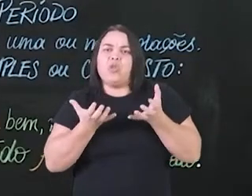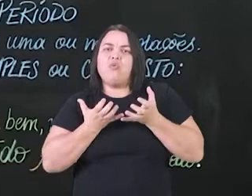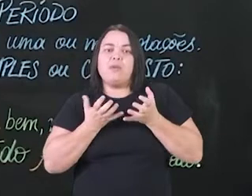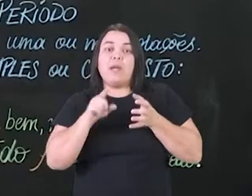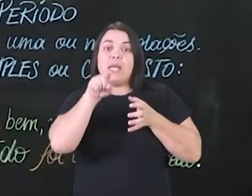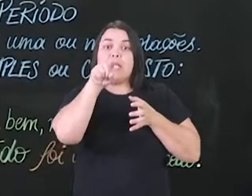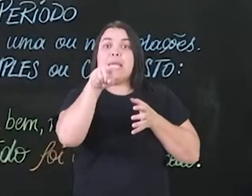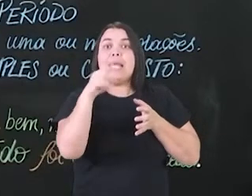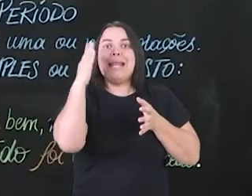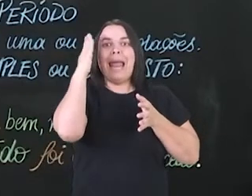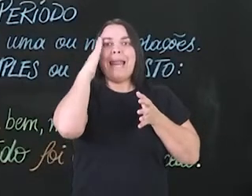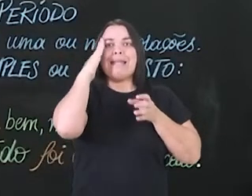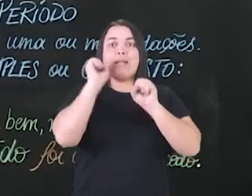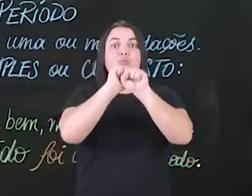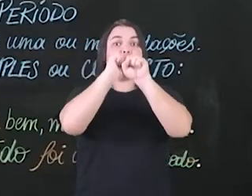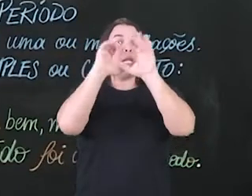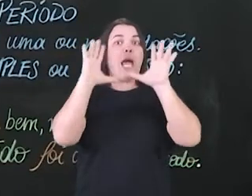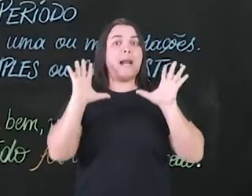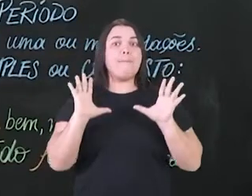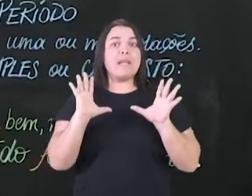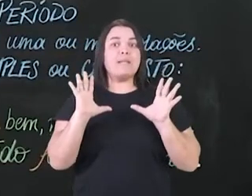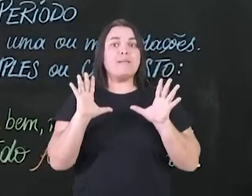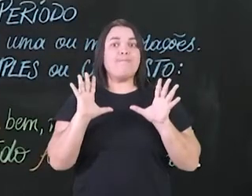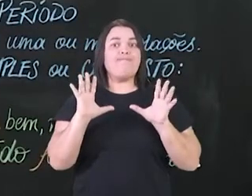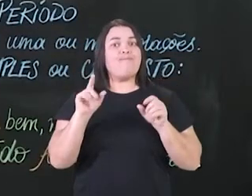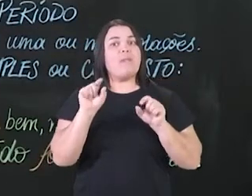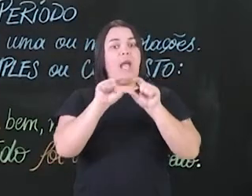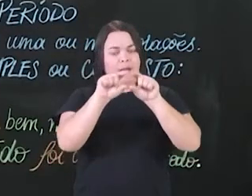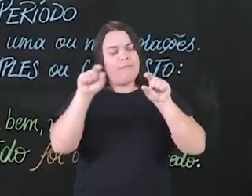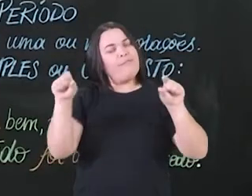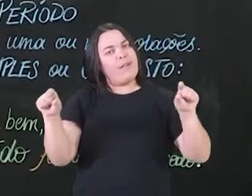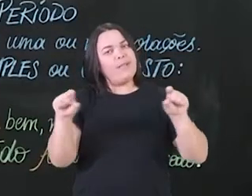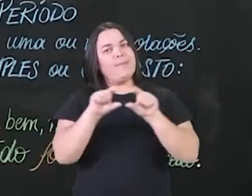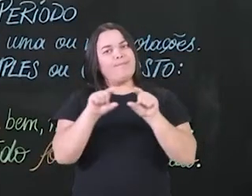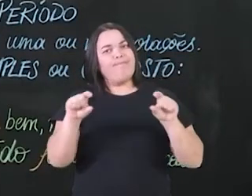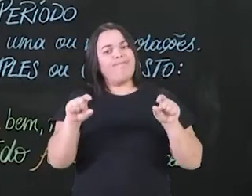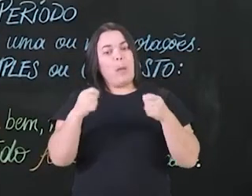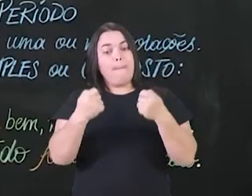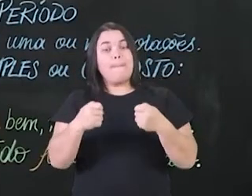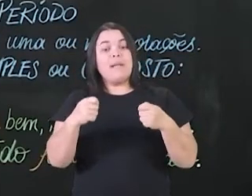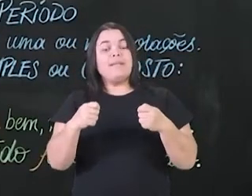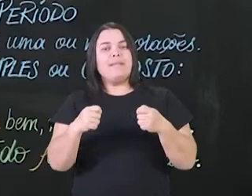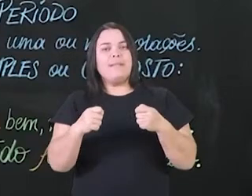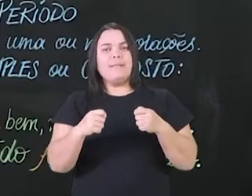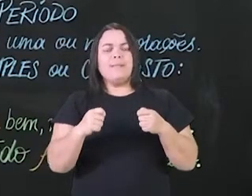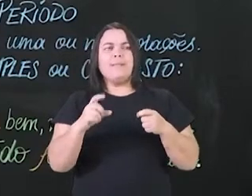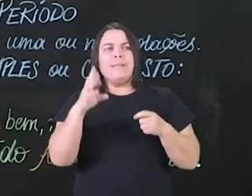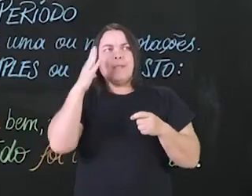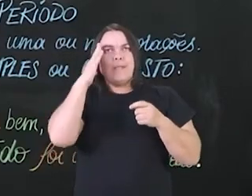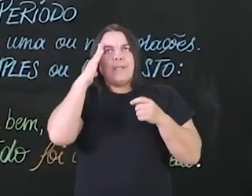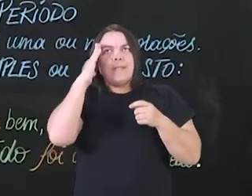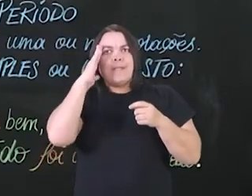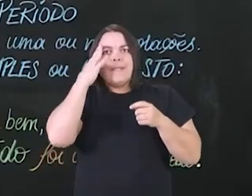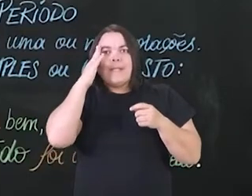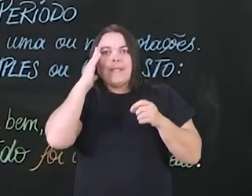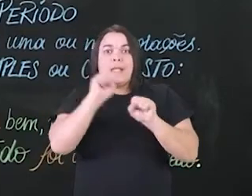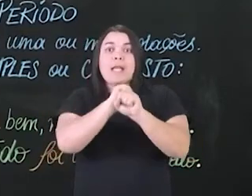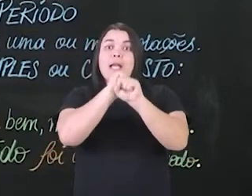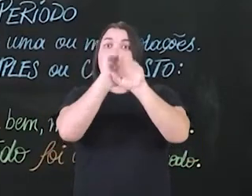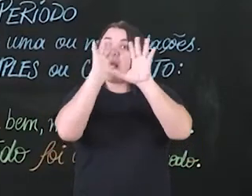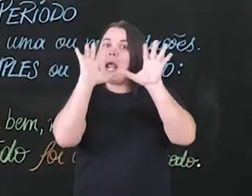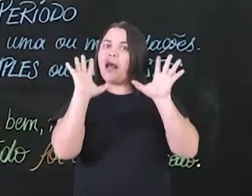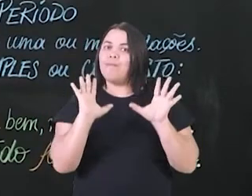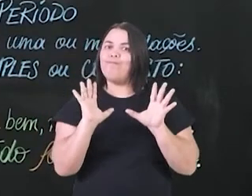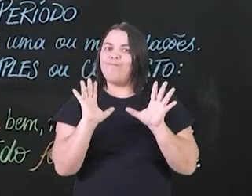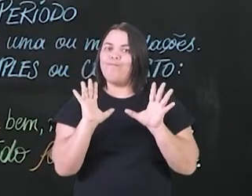significado para outra pessoa, isso é uma frase. A frase precisa ter sentido completo. Isso